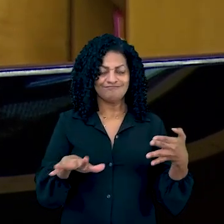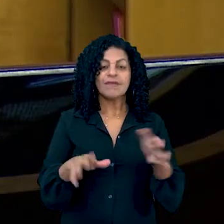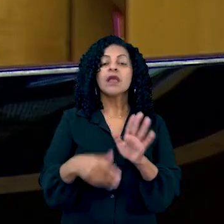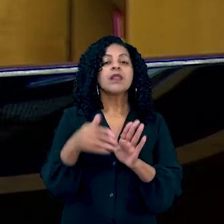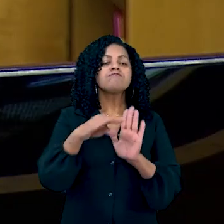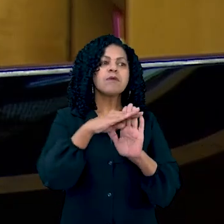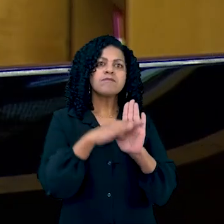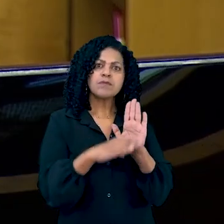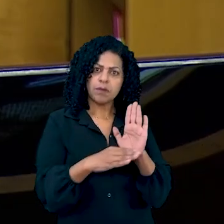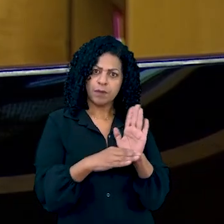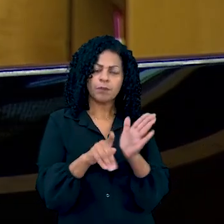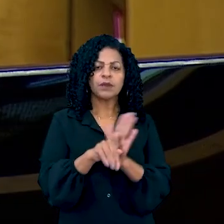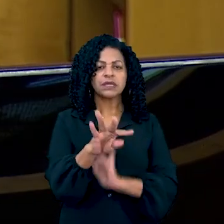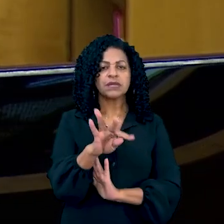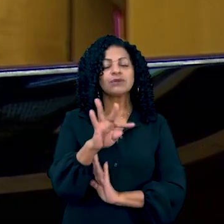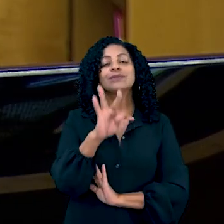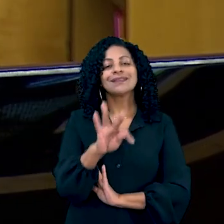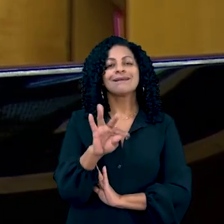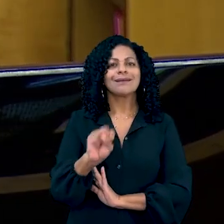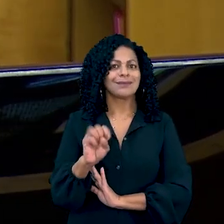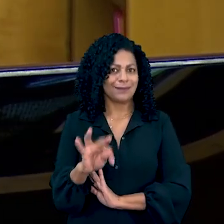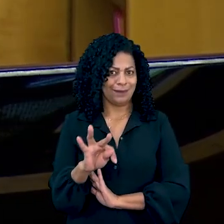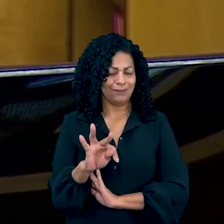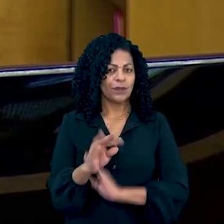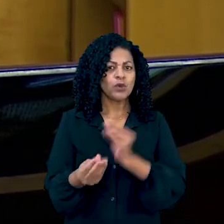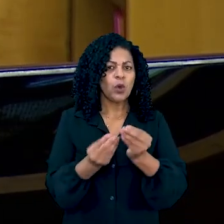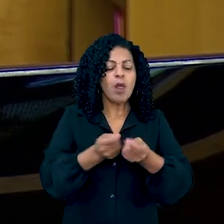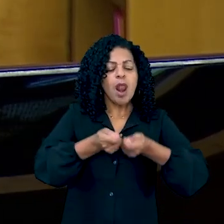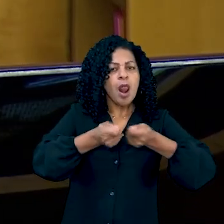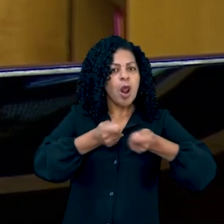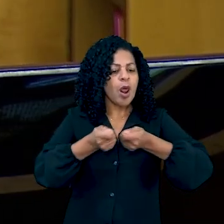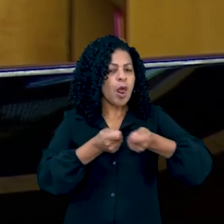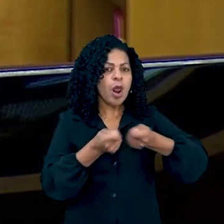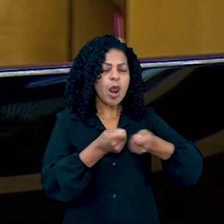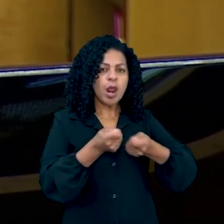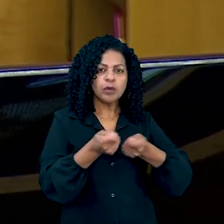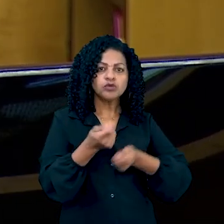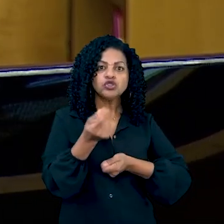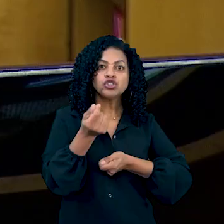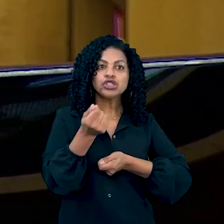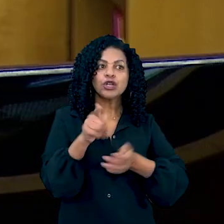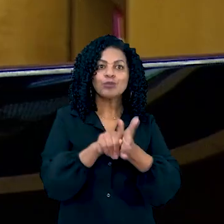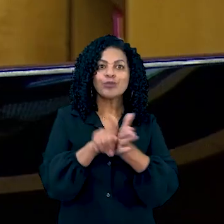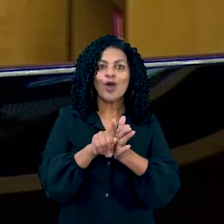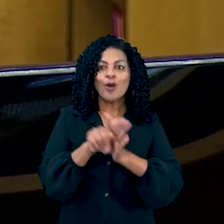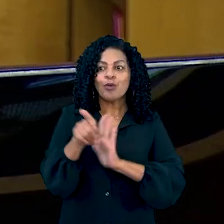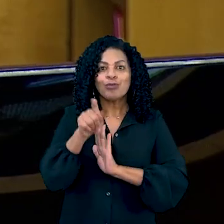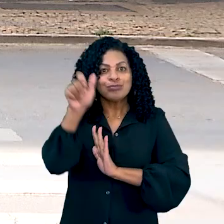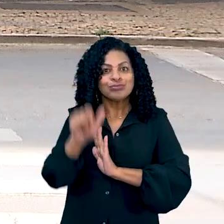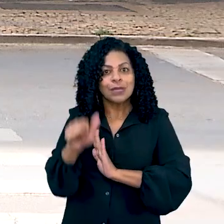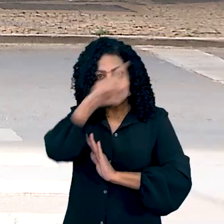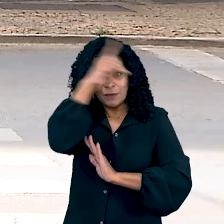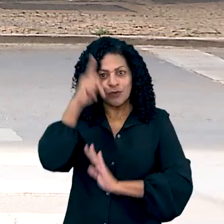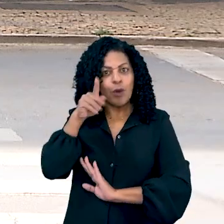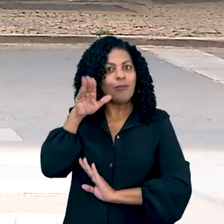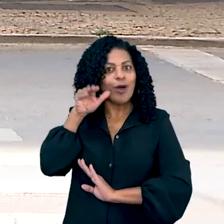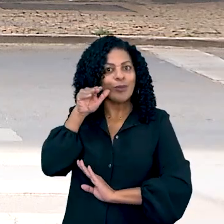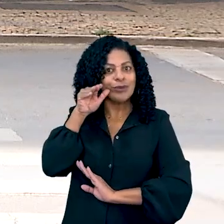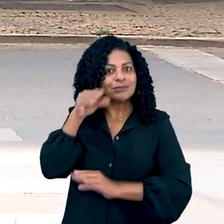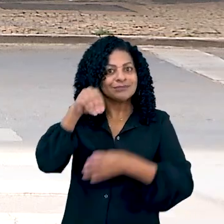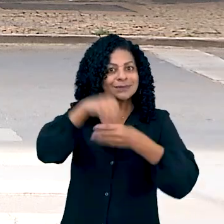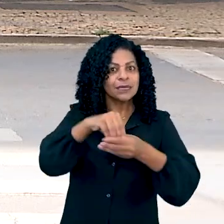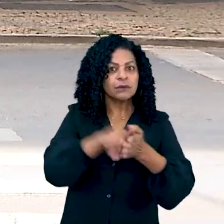pacificada sobre a matéria no TST, no sentido de que o monitoramento das movimentações financeiras de